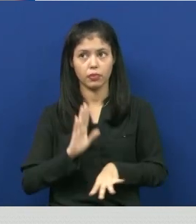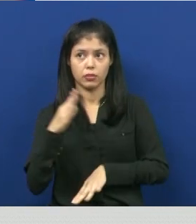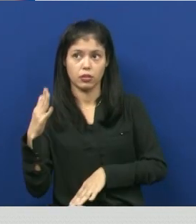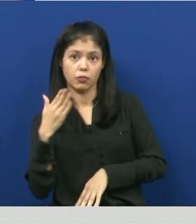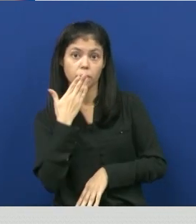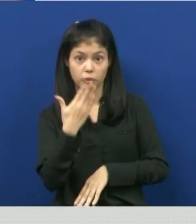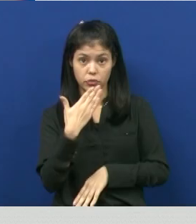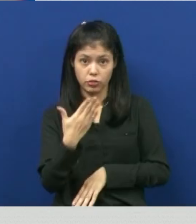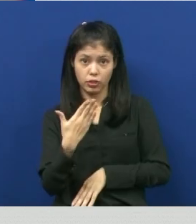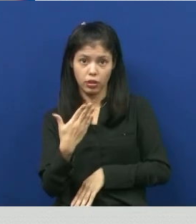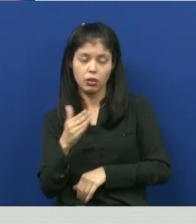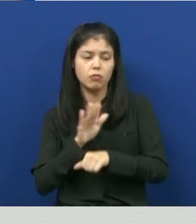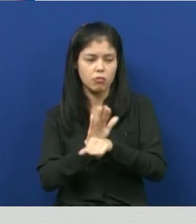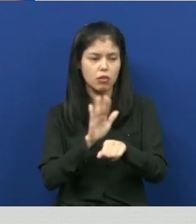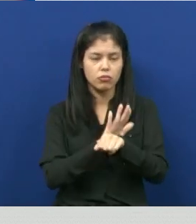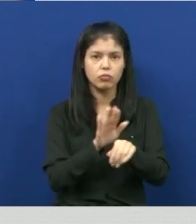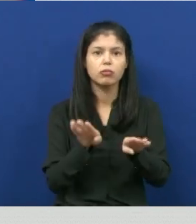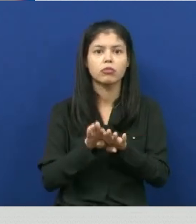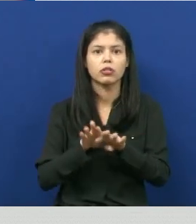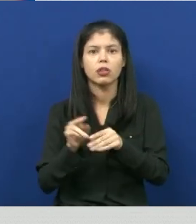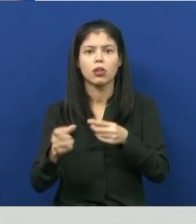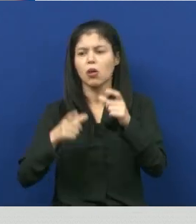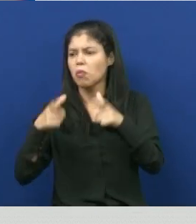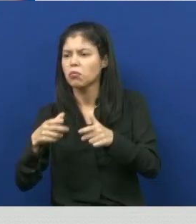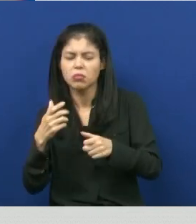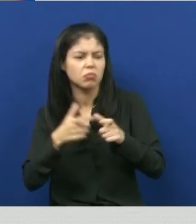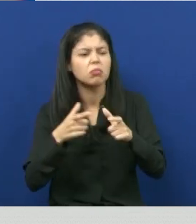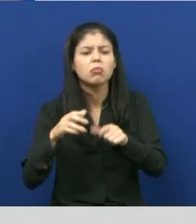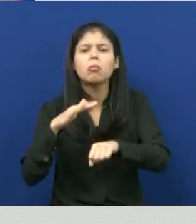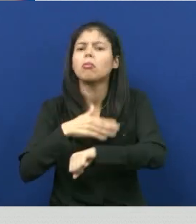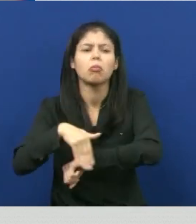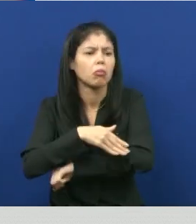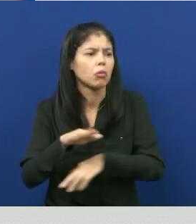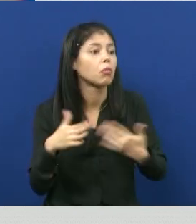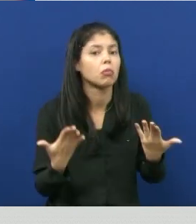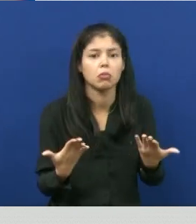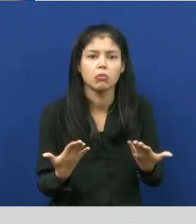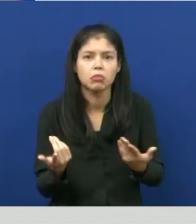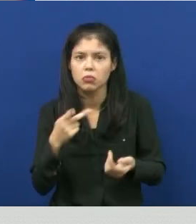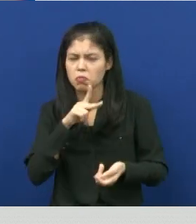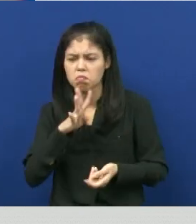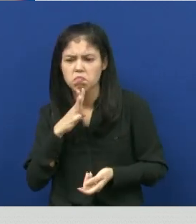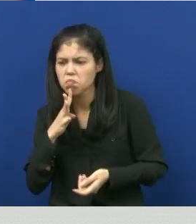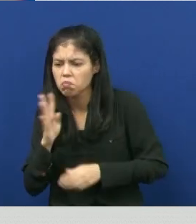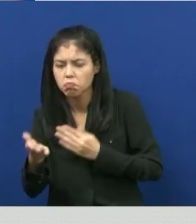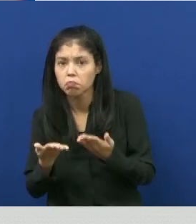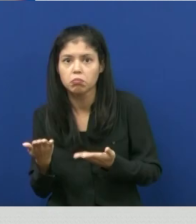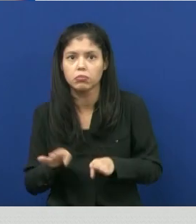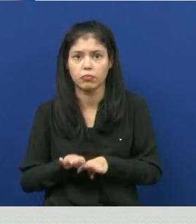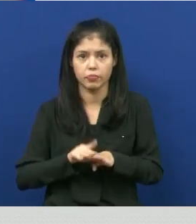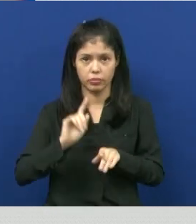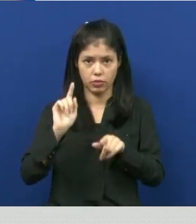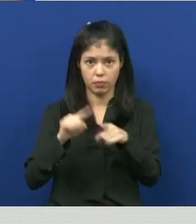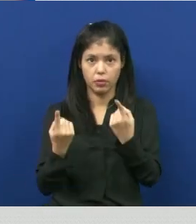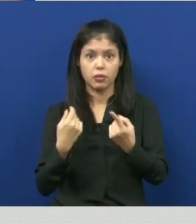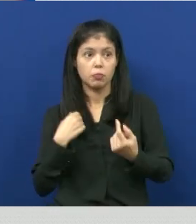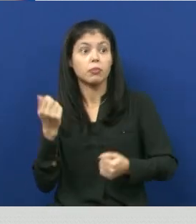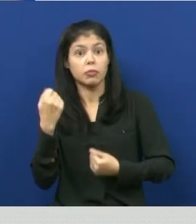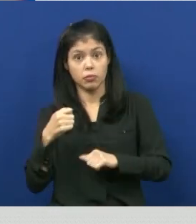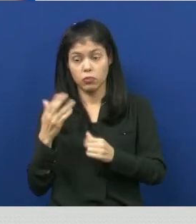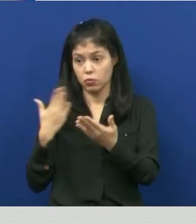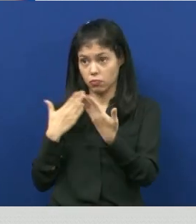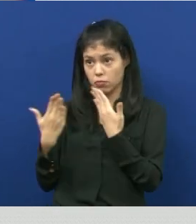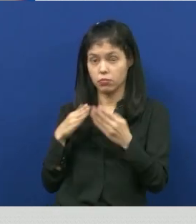vou pedir uma referência, não sei onde fica algum lugar, não conheço essa pessoa, necessito conversar com ela pela